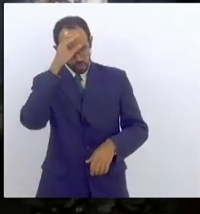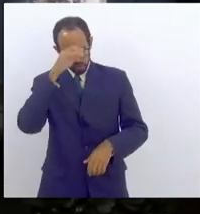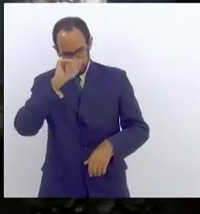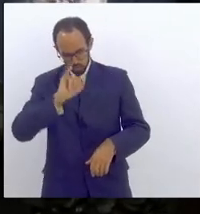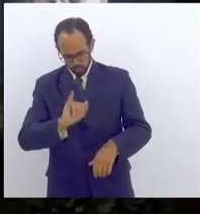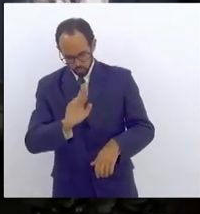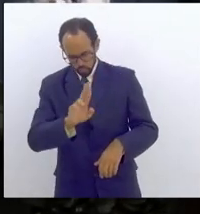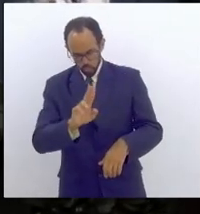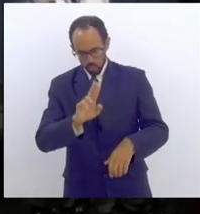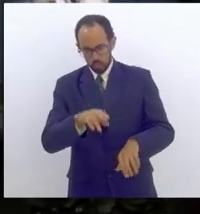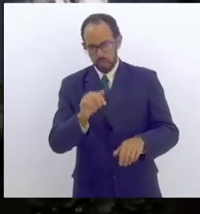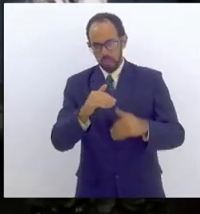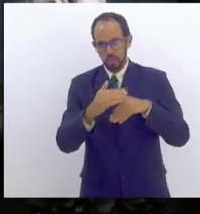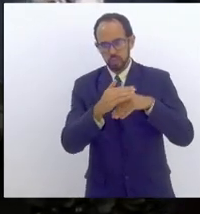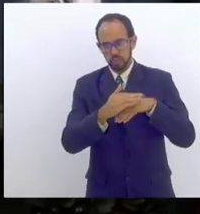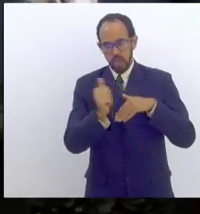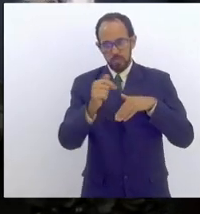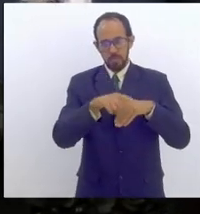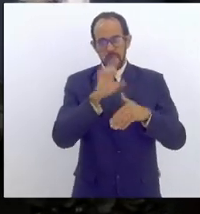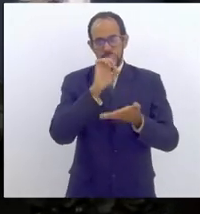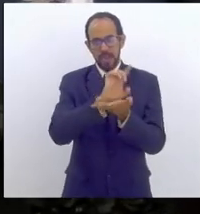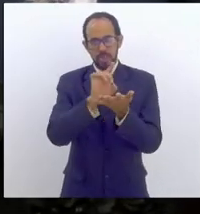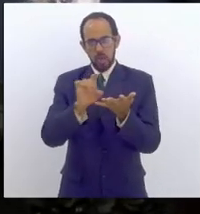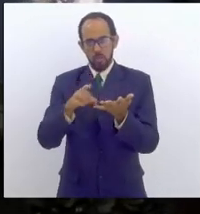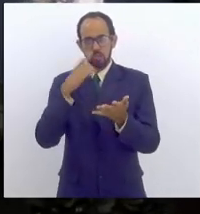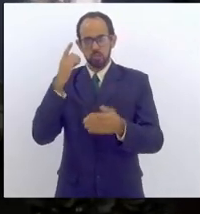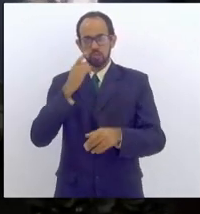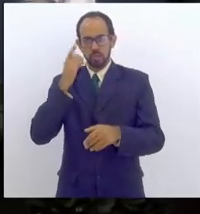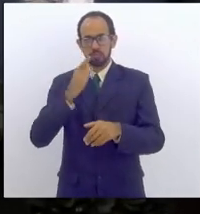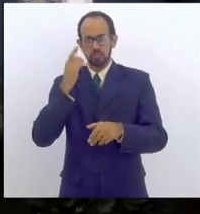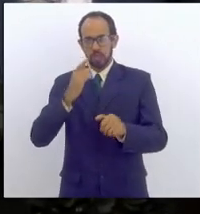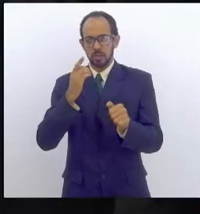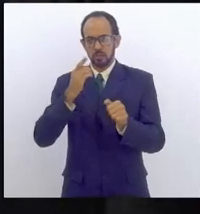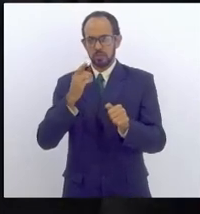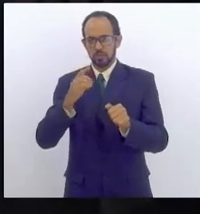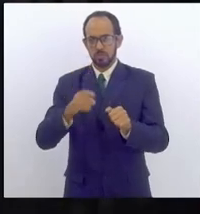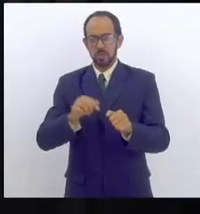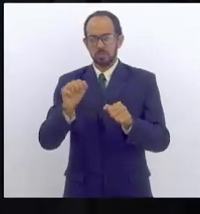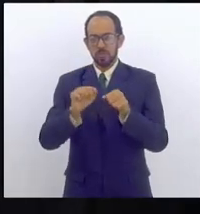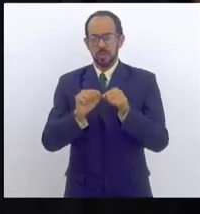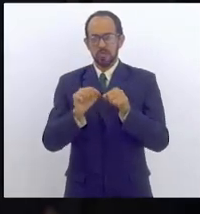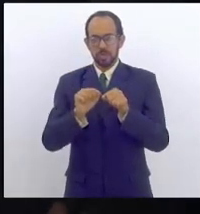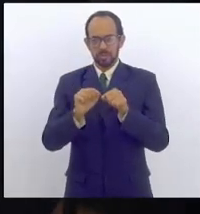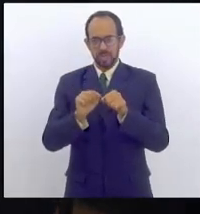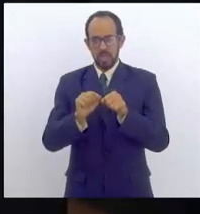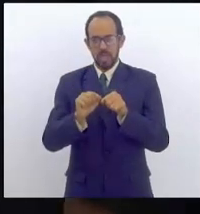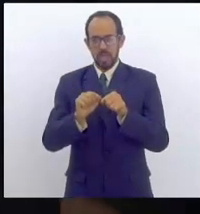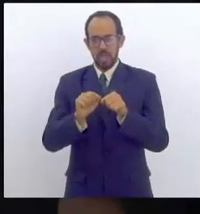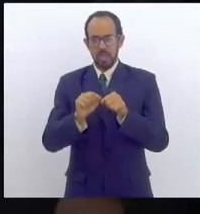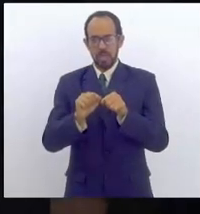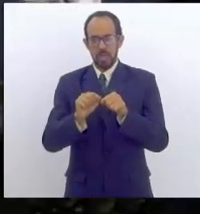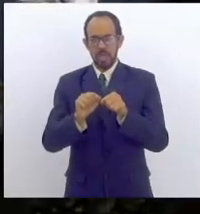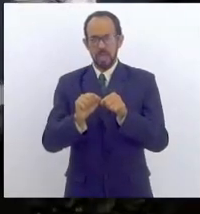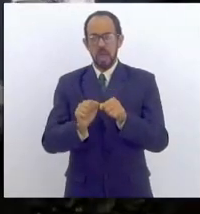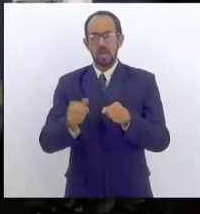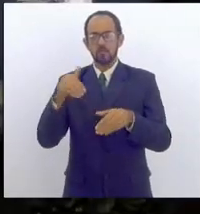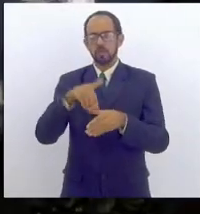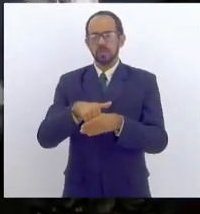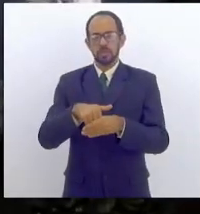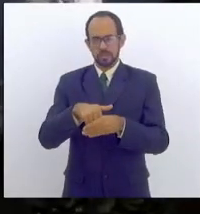as nossas deputadas e deputados para procederem à